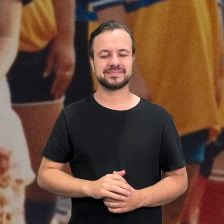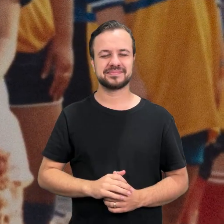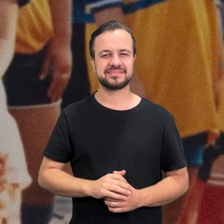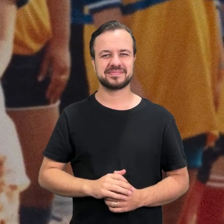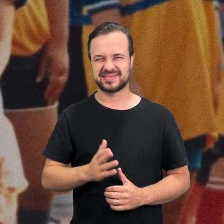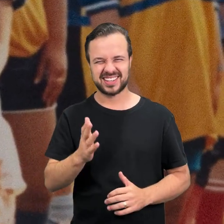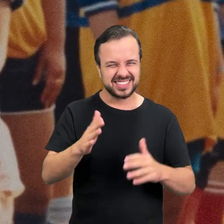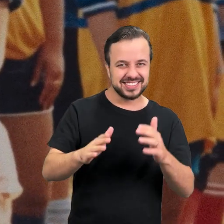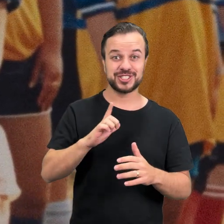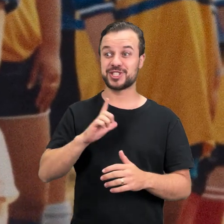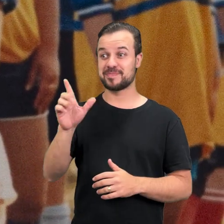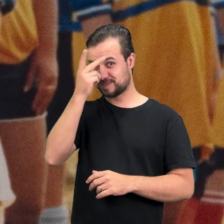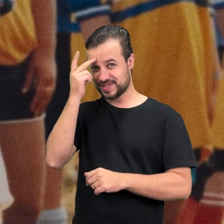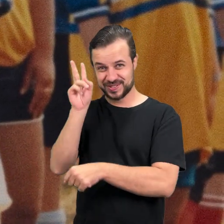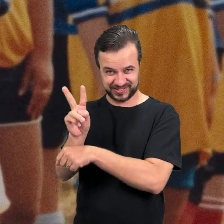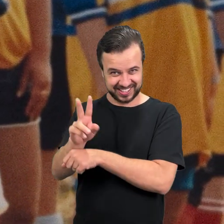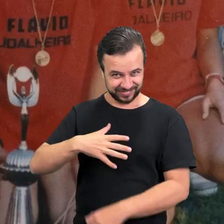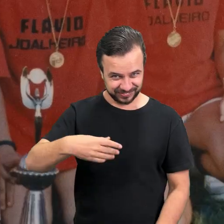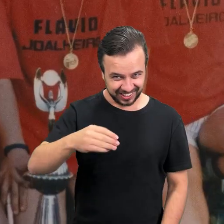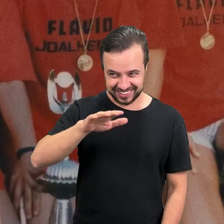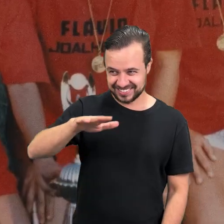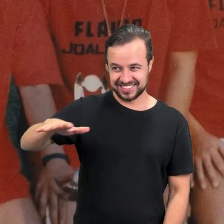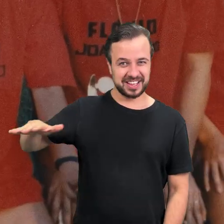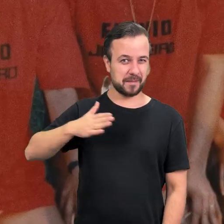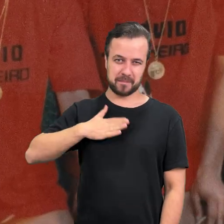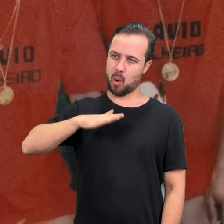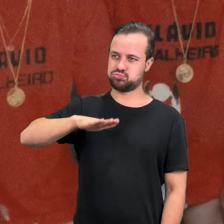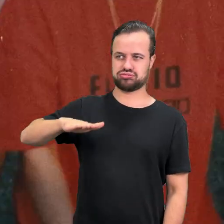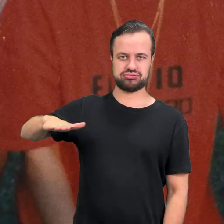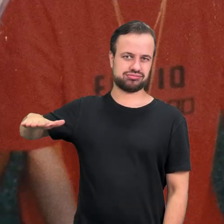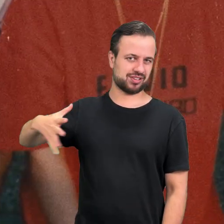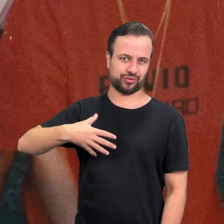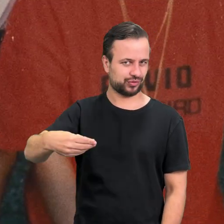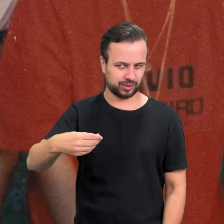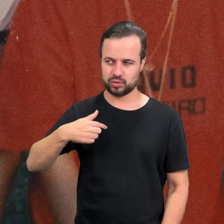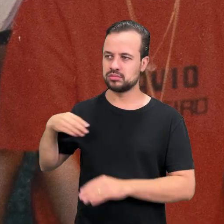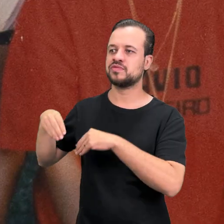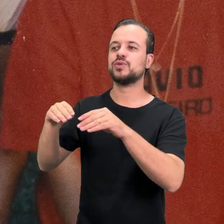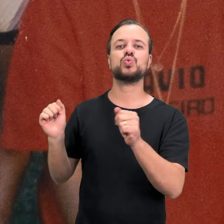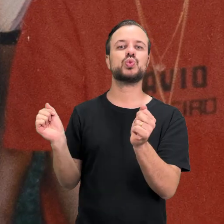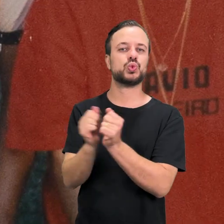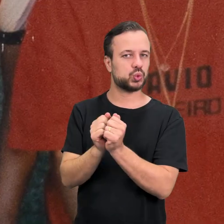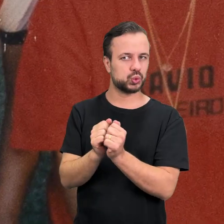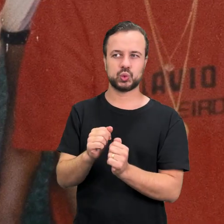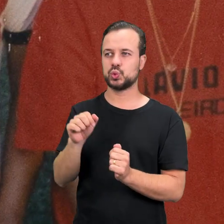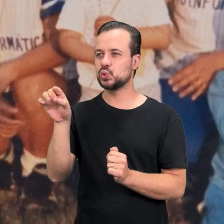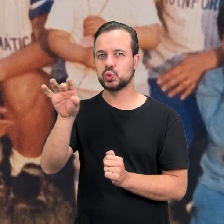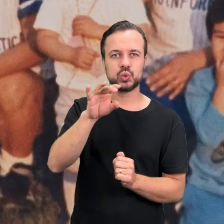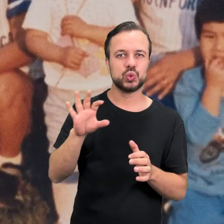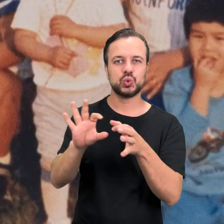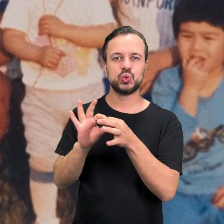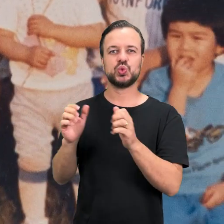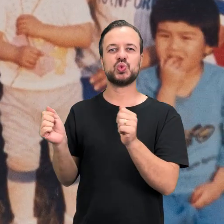Sempre tinha alguém para cuidar, sempre tinha. Nem meus filhos eram tudo pequenos. Levava e todo mundo, tinha um ou outro, sempre